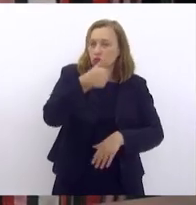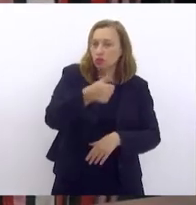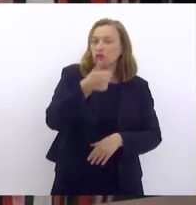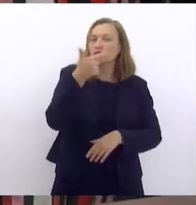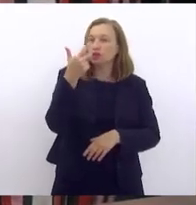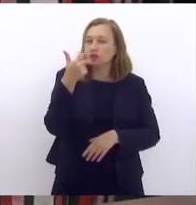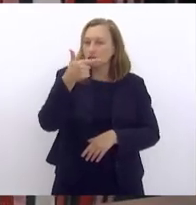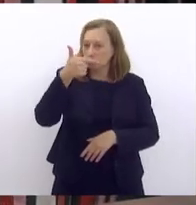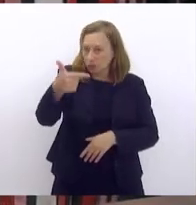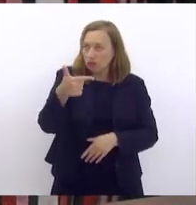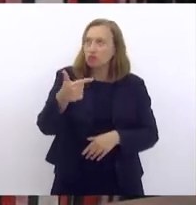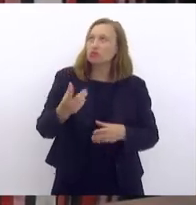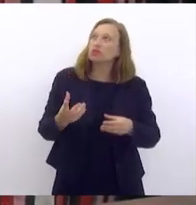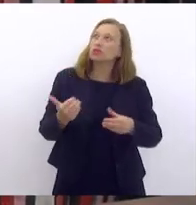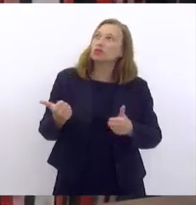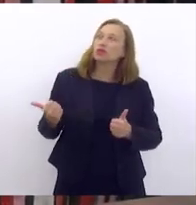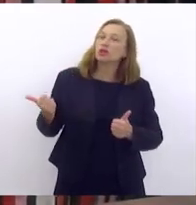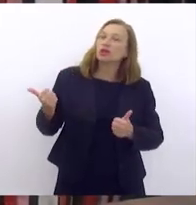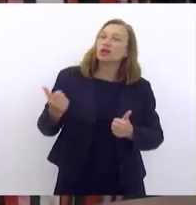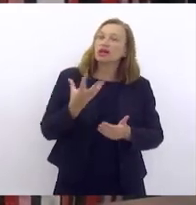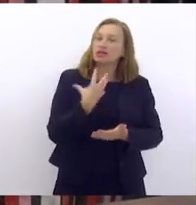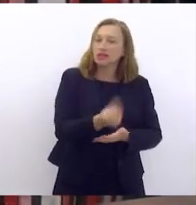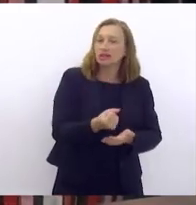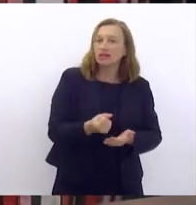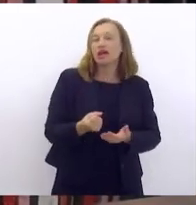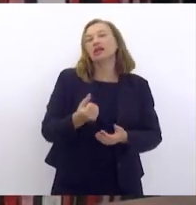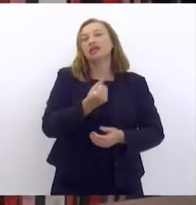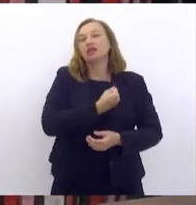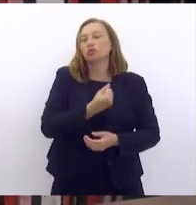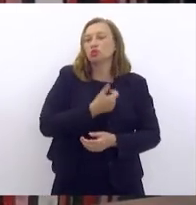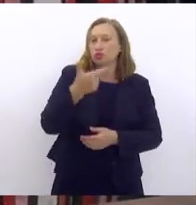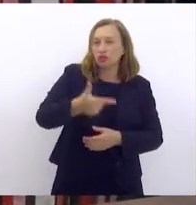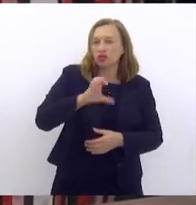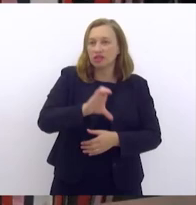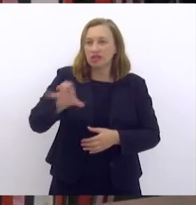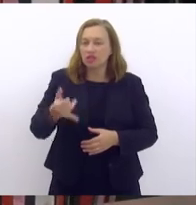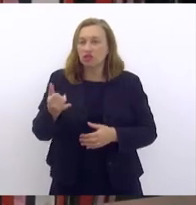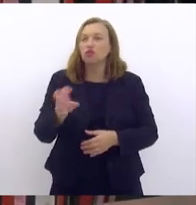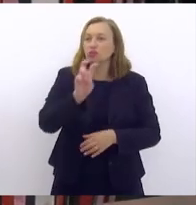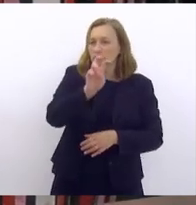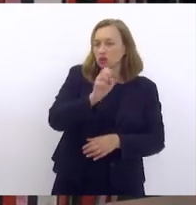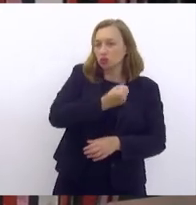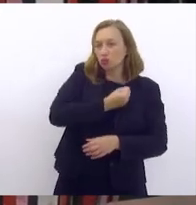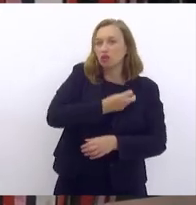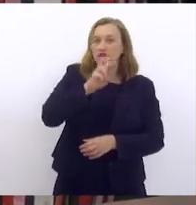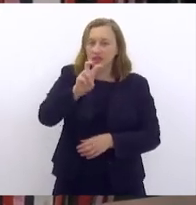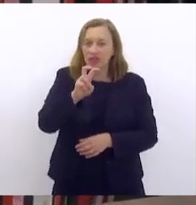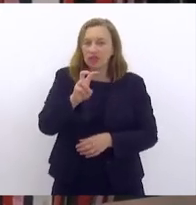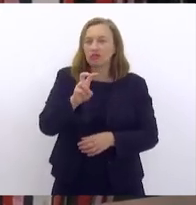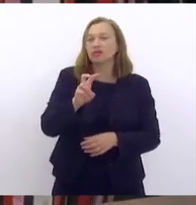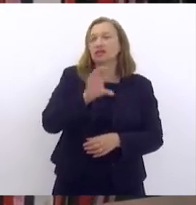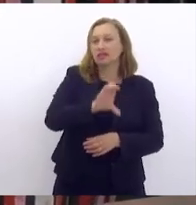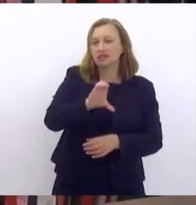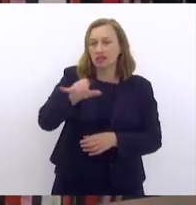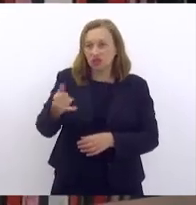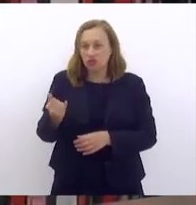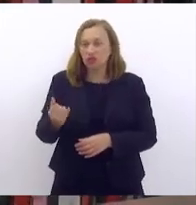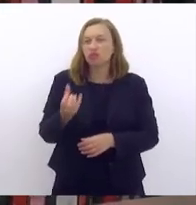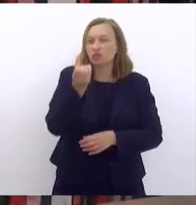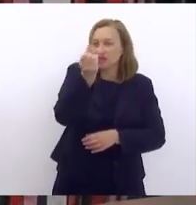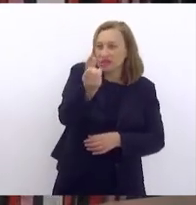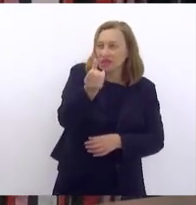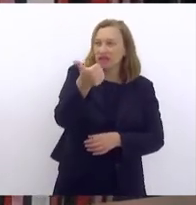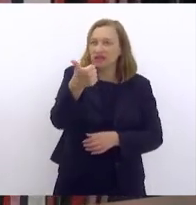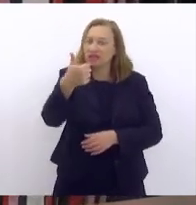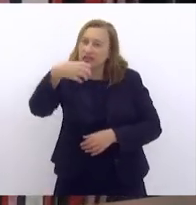e 2 pela emenda número 2 da CCJ, número 5 pela emenda número 5 da CCJ, números 6 e